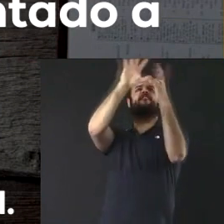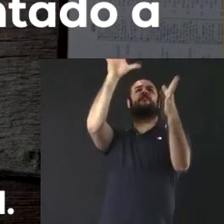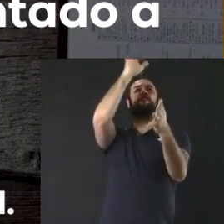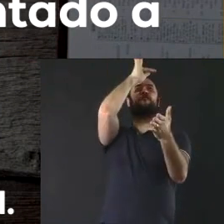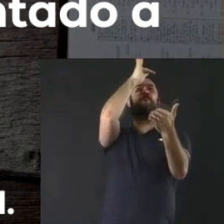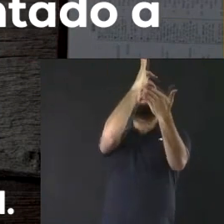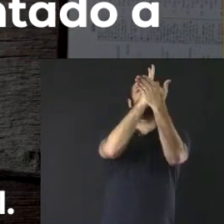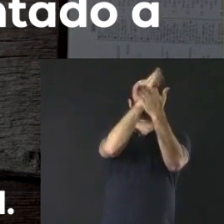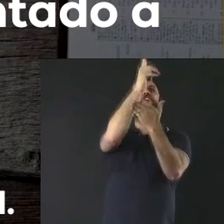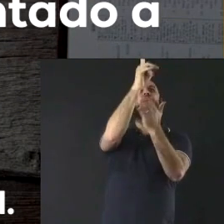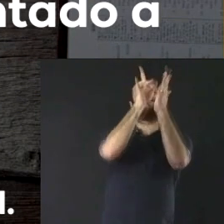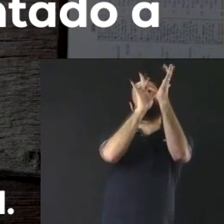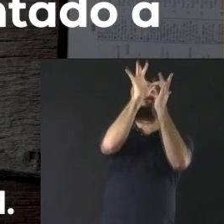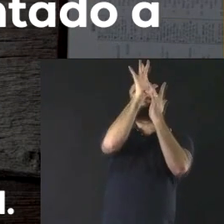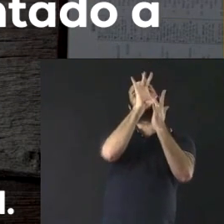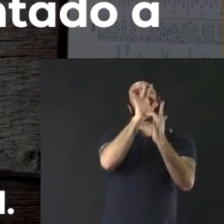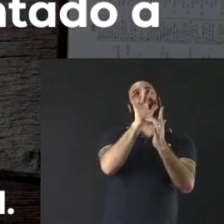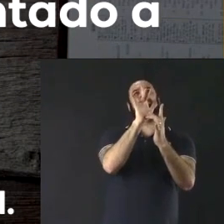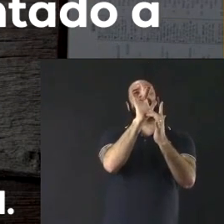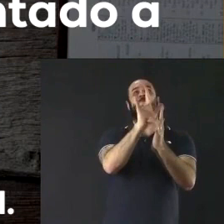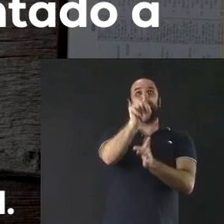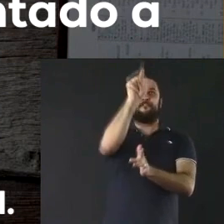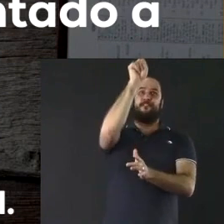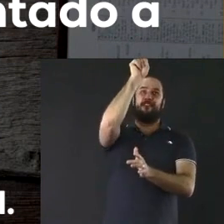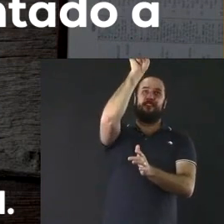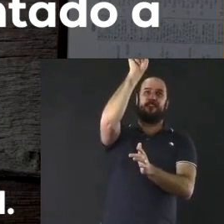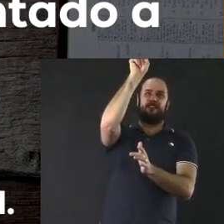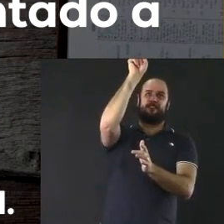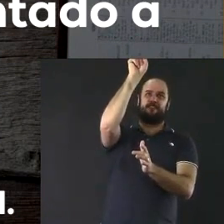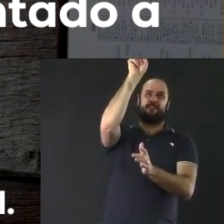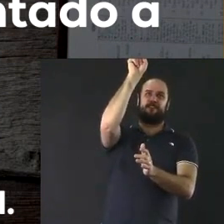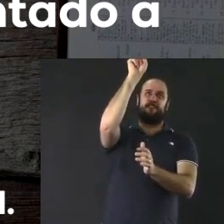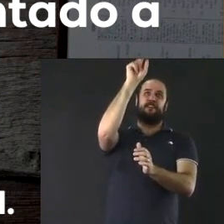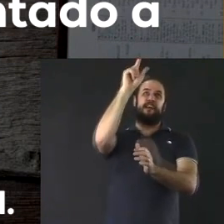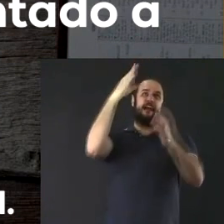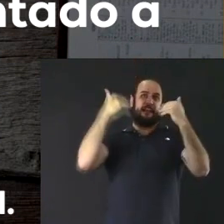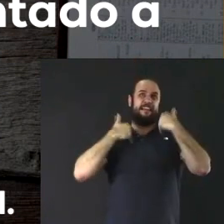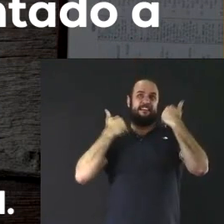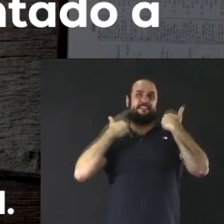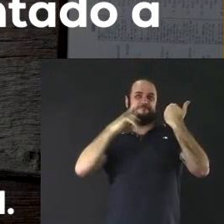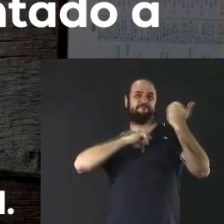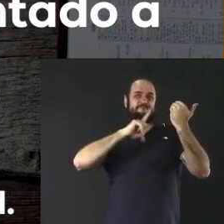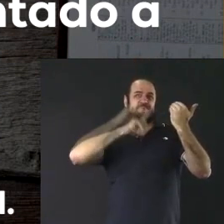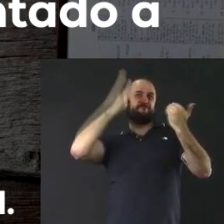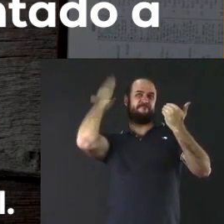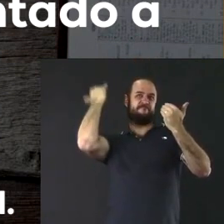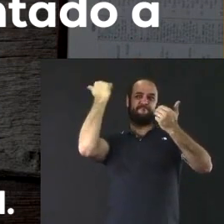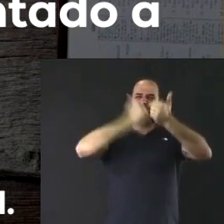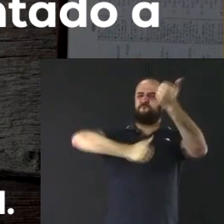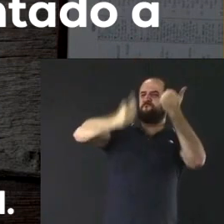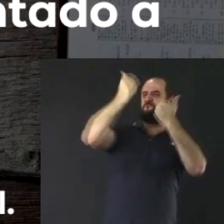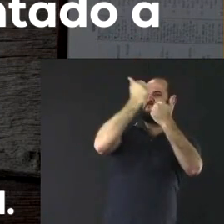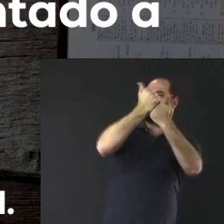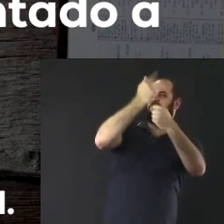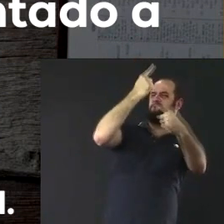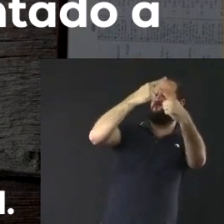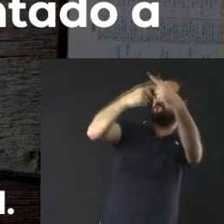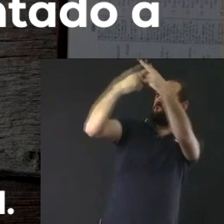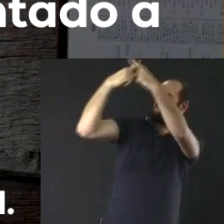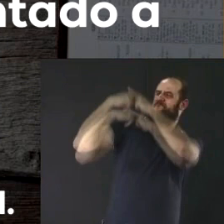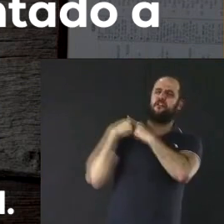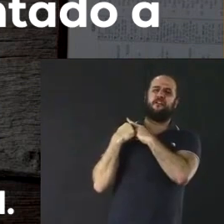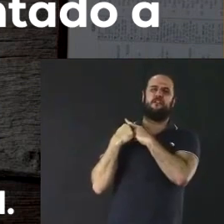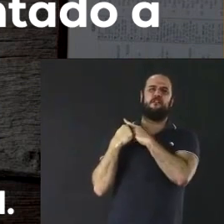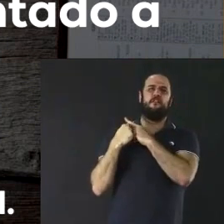fé, Jesus, o qual, em troca da alegria que lhe estava proposta, suportou a cruz, não